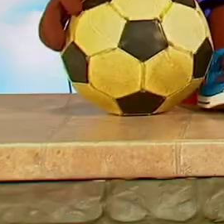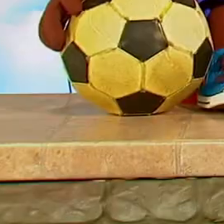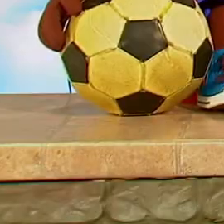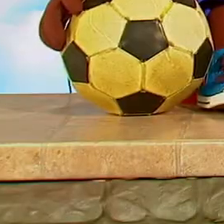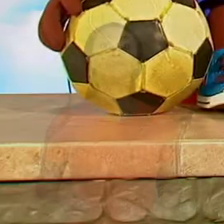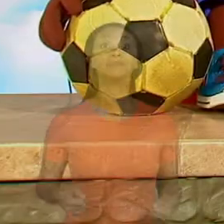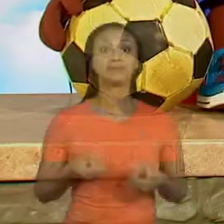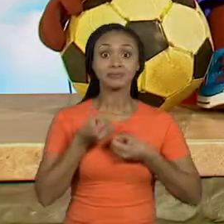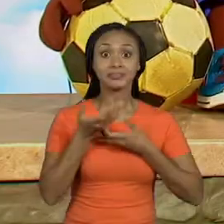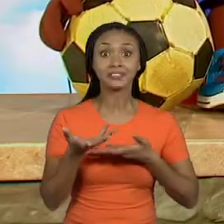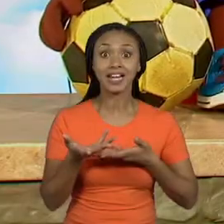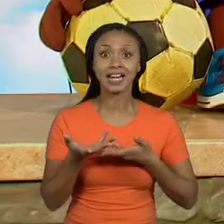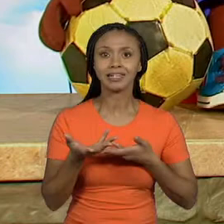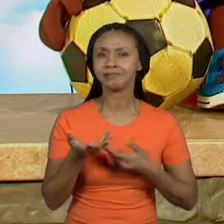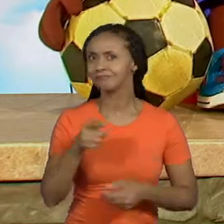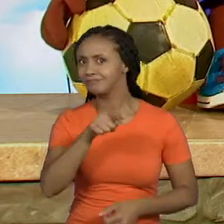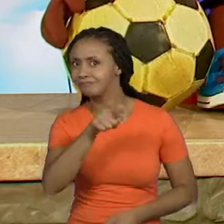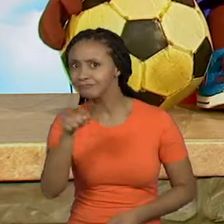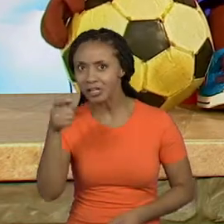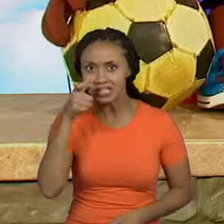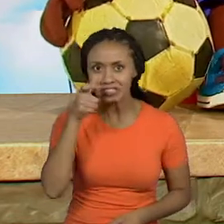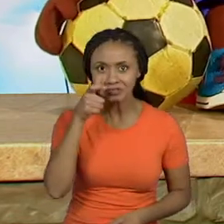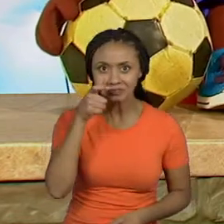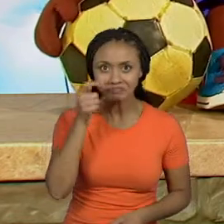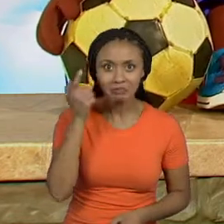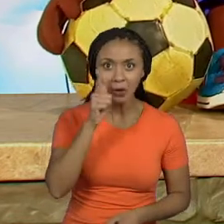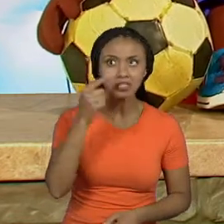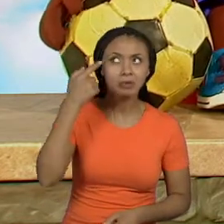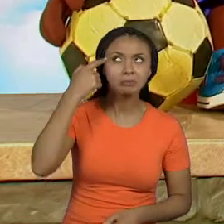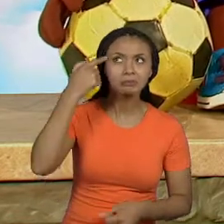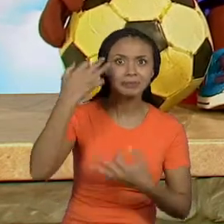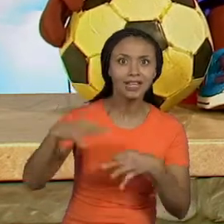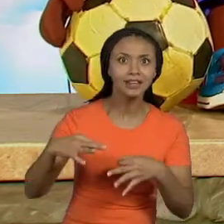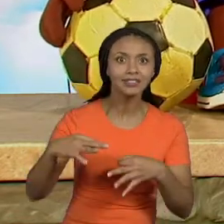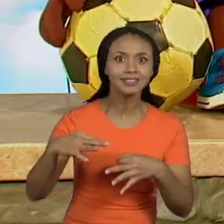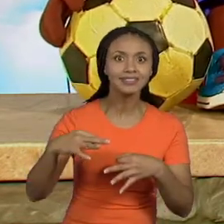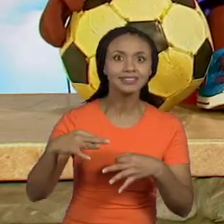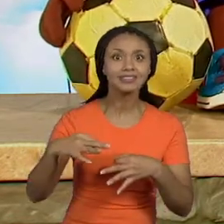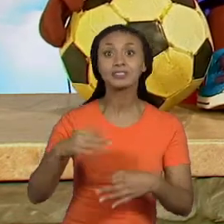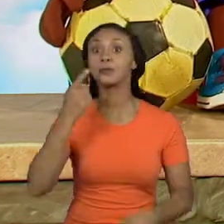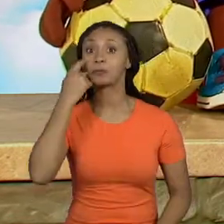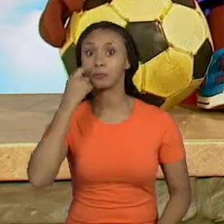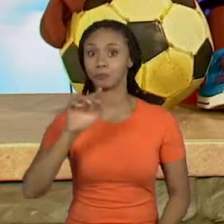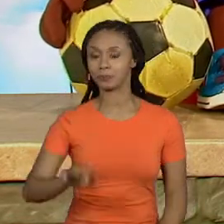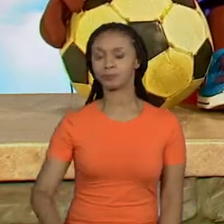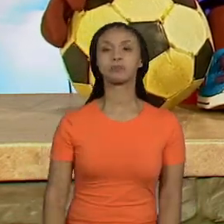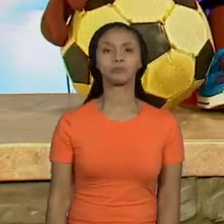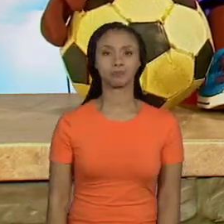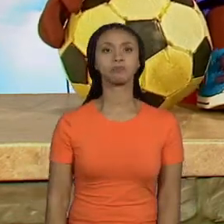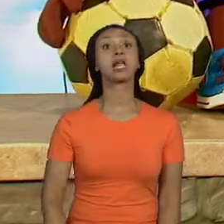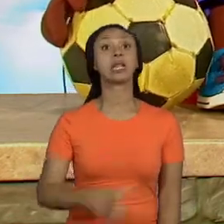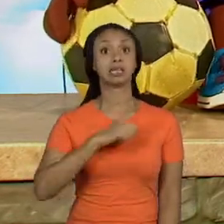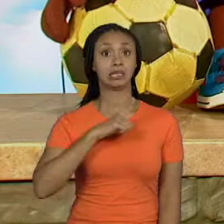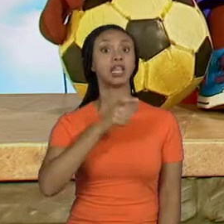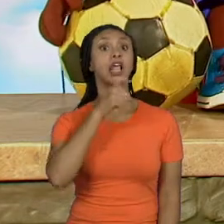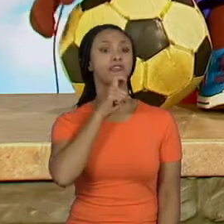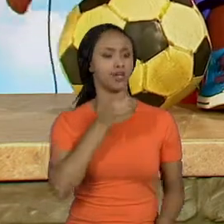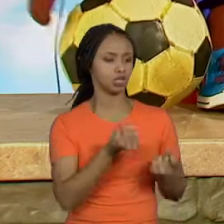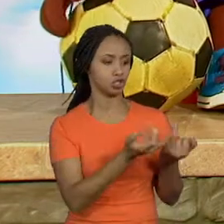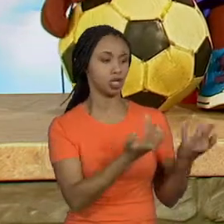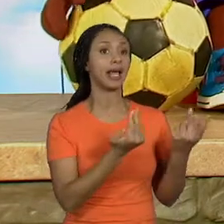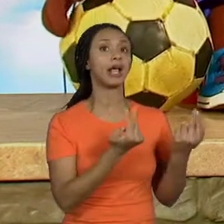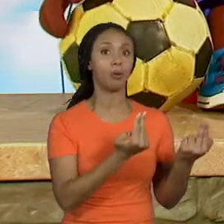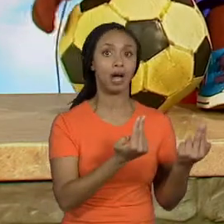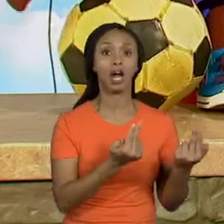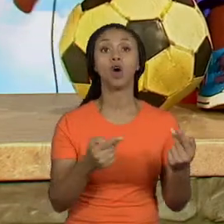falar. Será que vocês acertaram? É, vocês acertaram. Oh, vamos lá. É verde como mato. É verde como